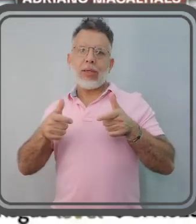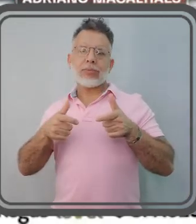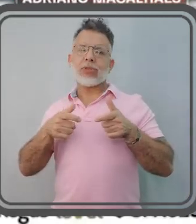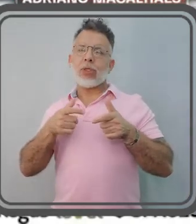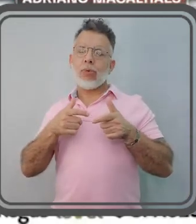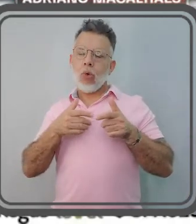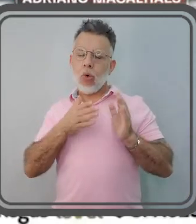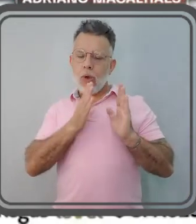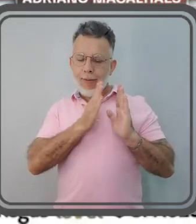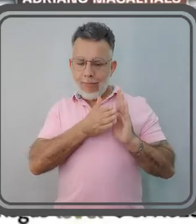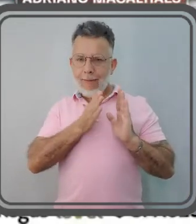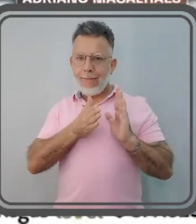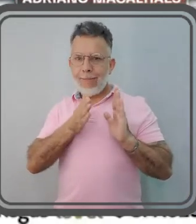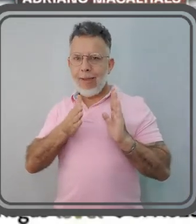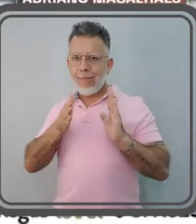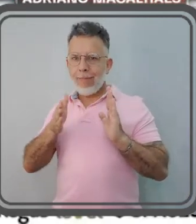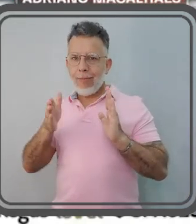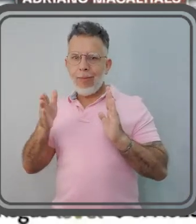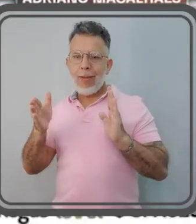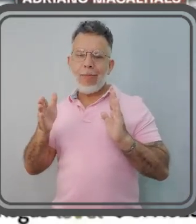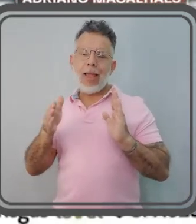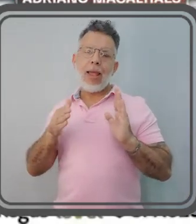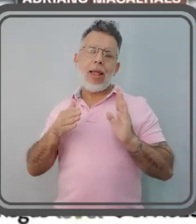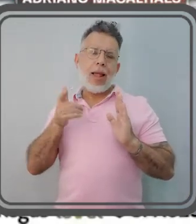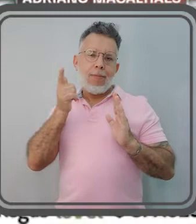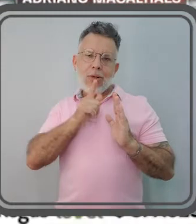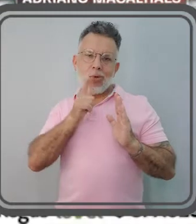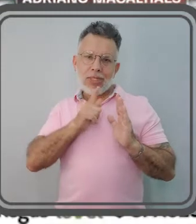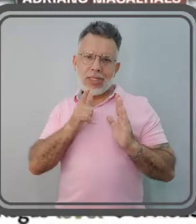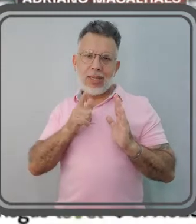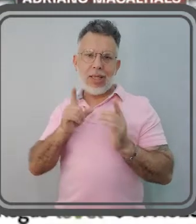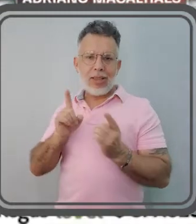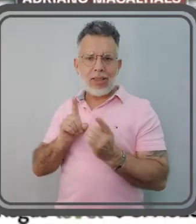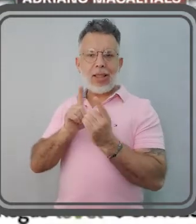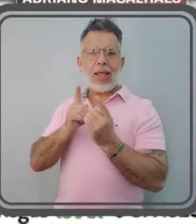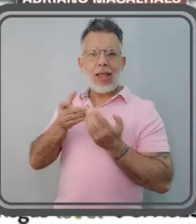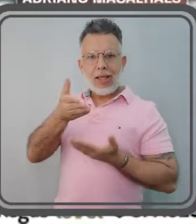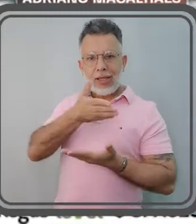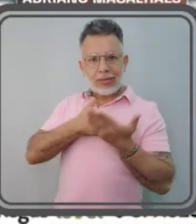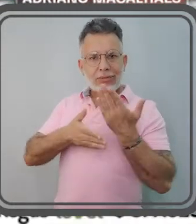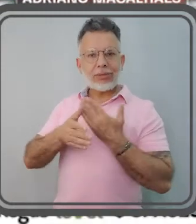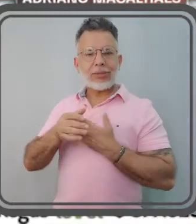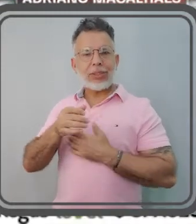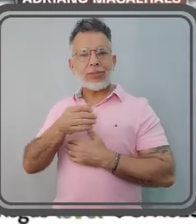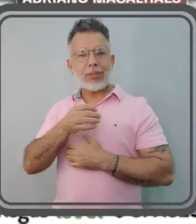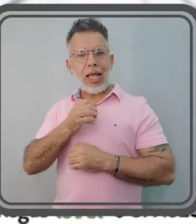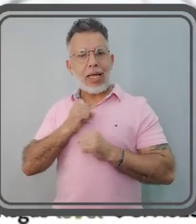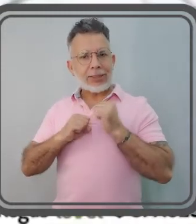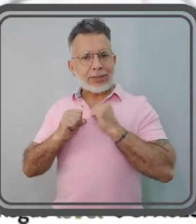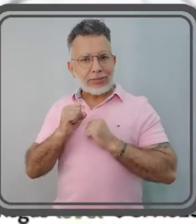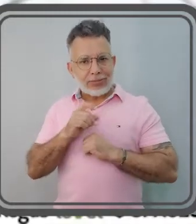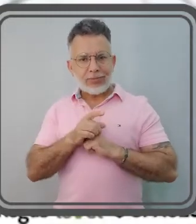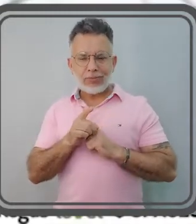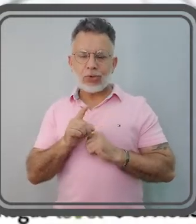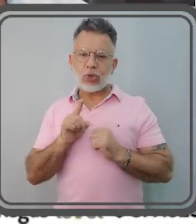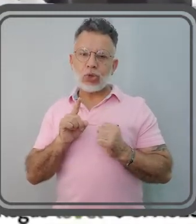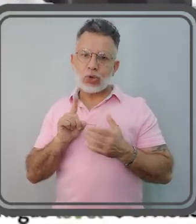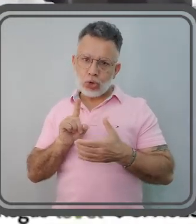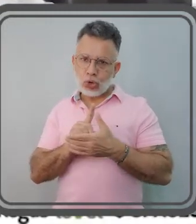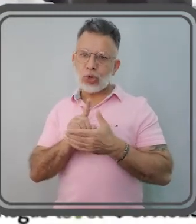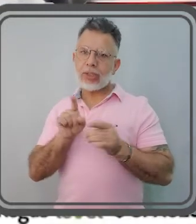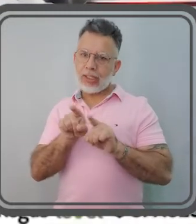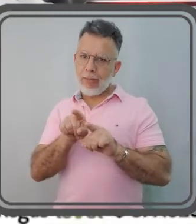do franqueado e do cliente, principalmente. Boa, boa. E aí, diante dessa evolução